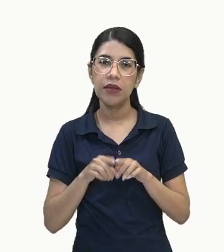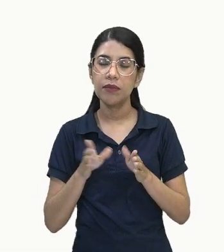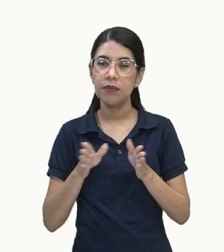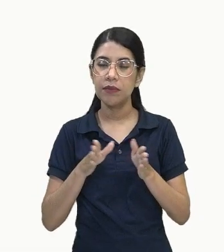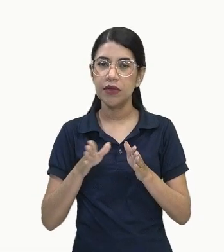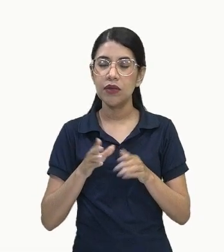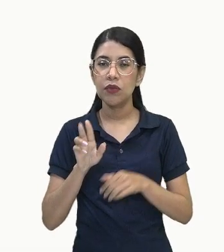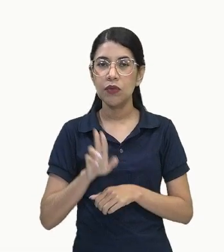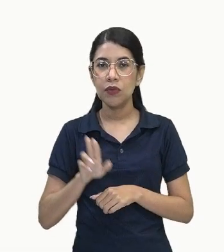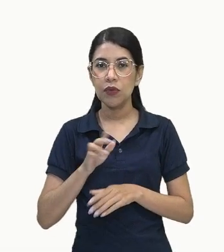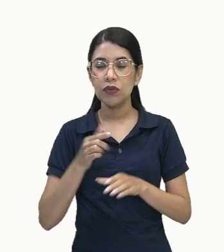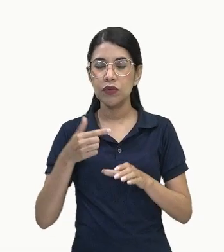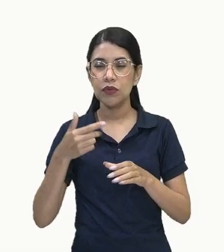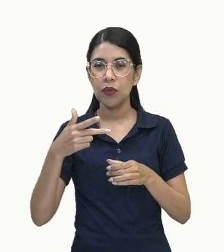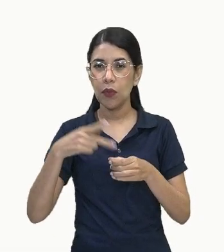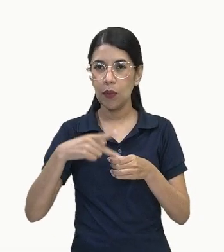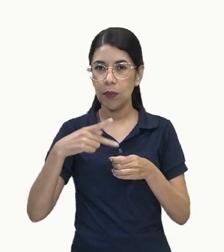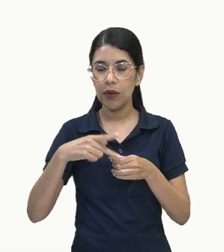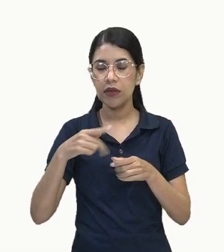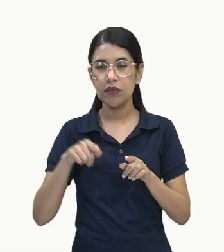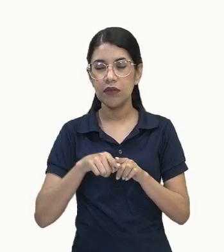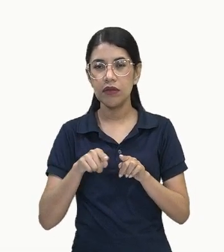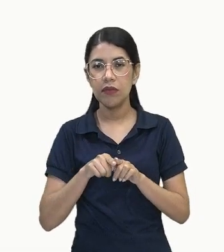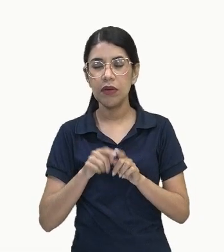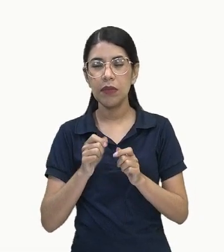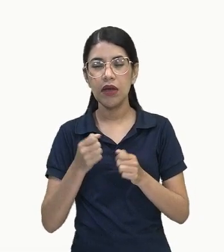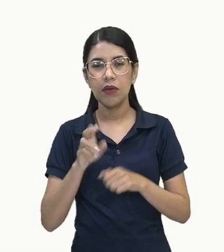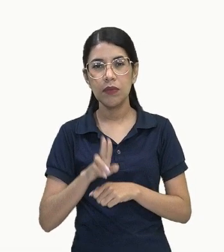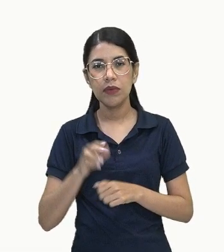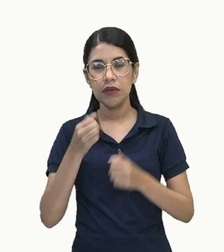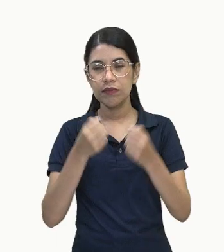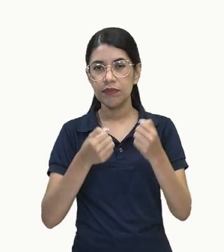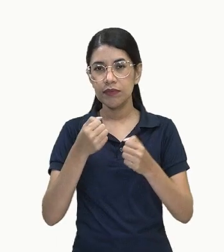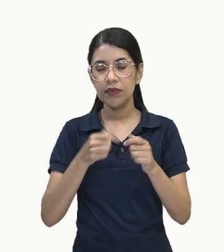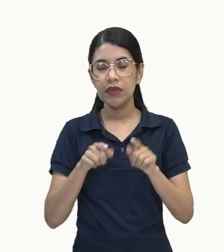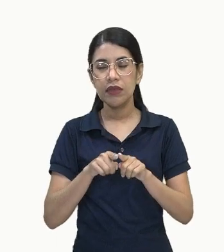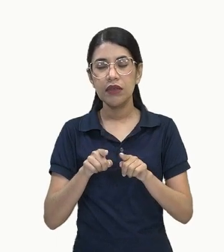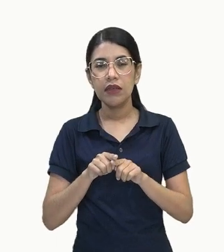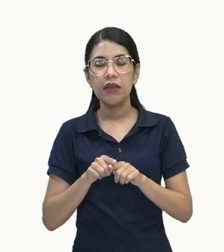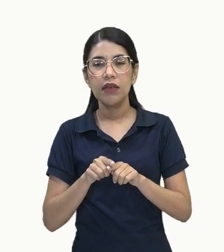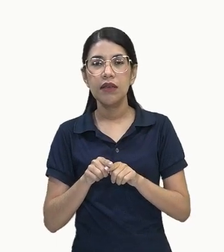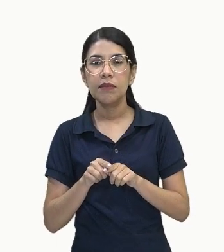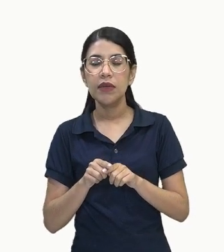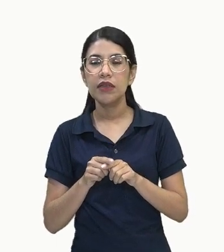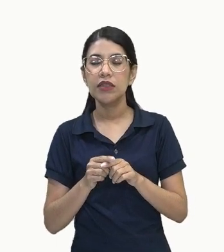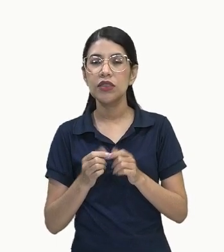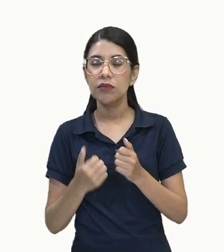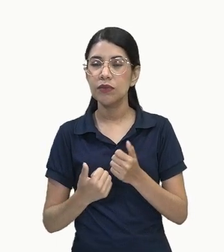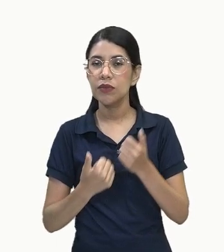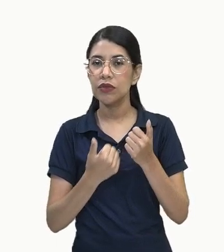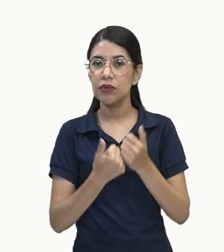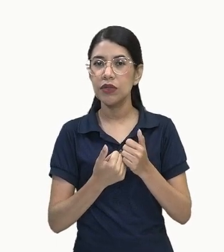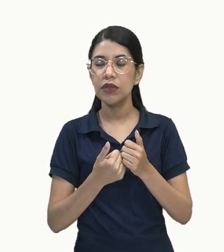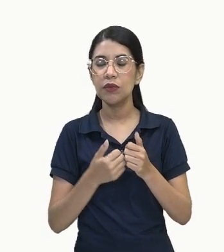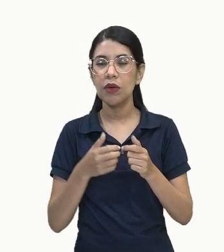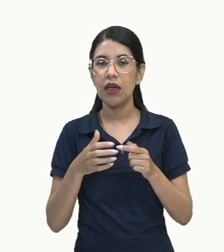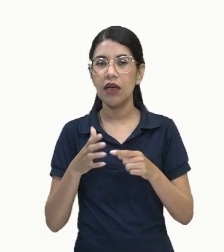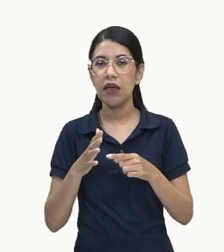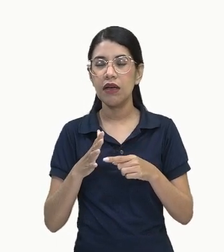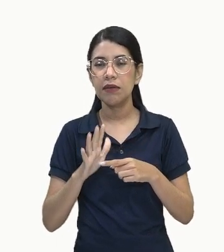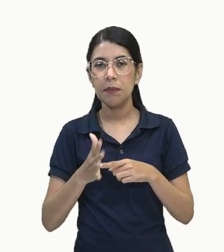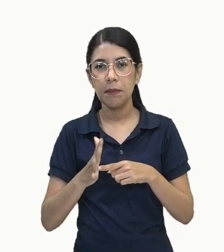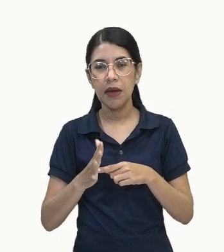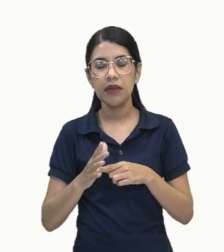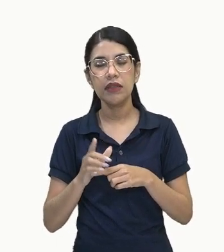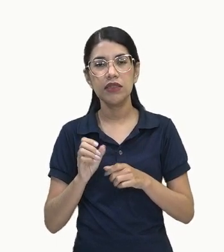petróleo para mover motores a combustão interna, substituindo as antigas máquinas a vapor, também